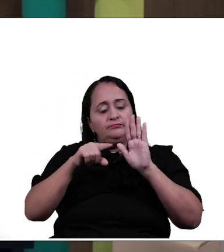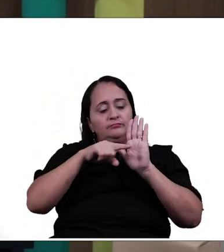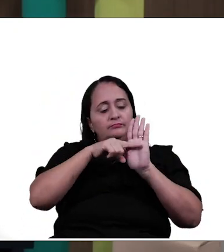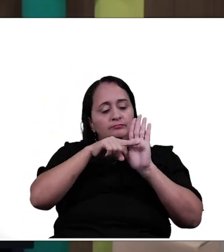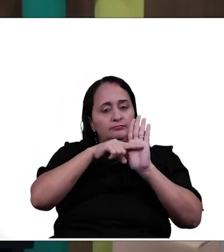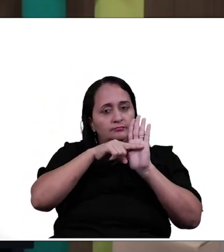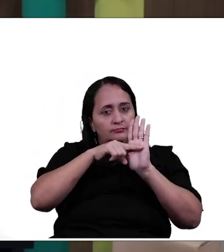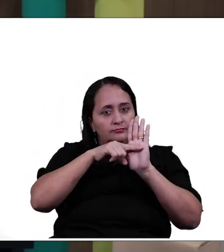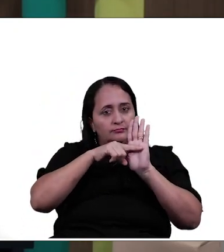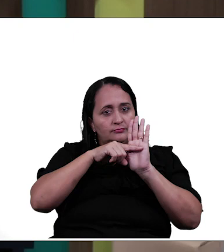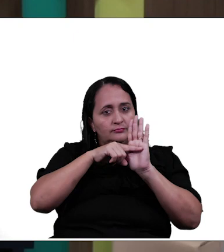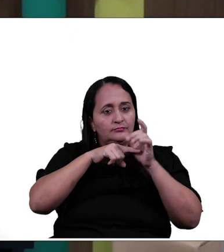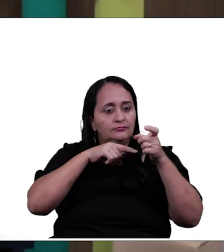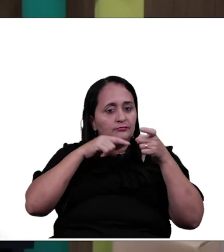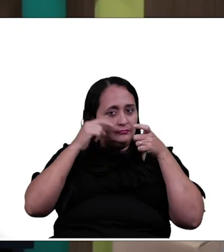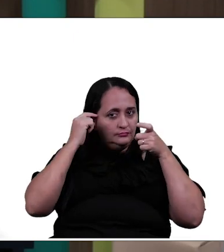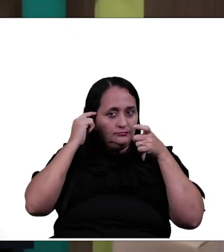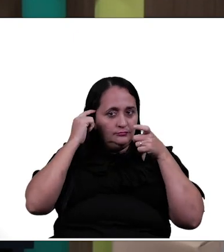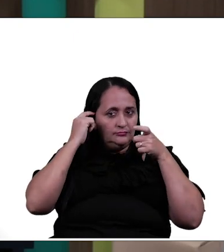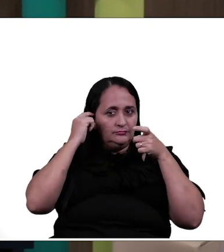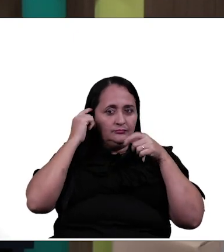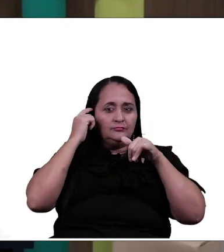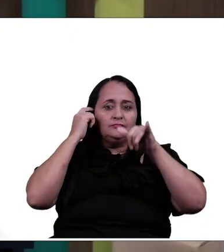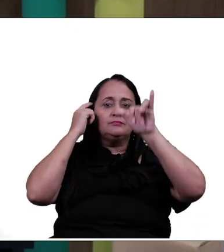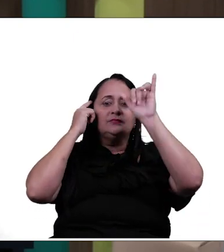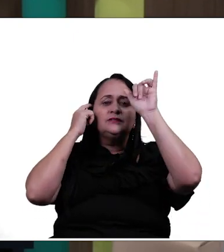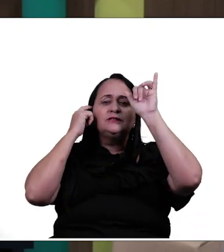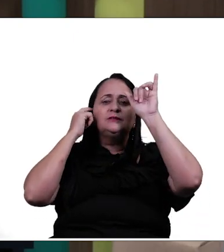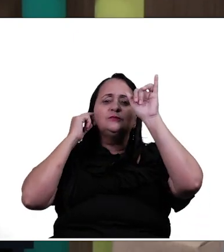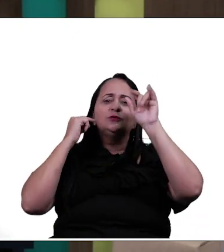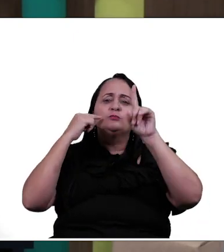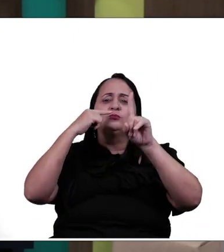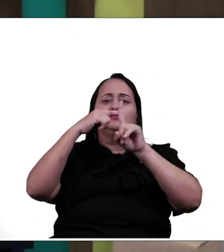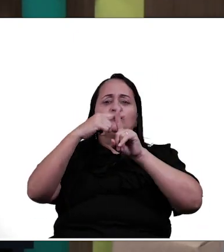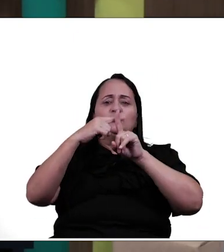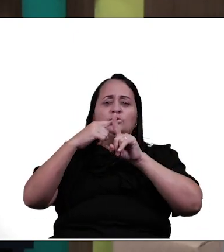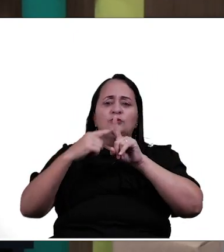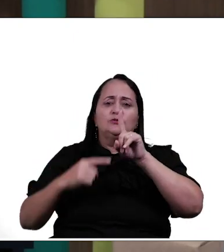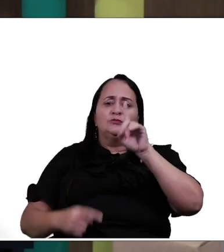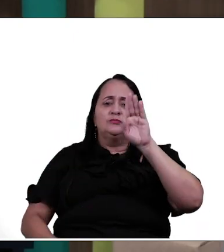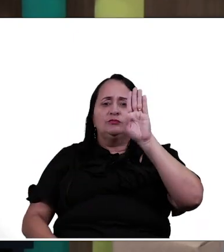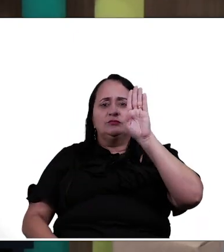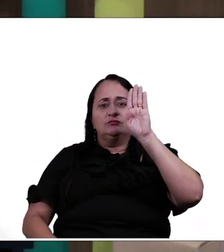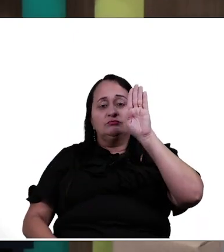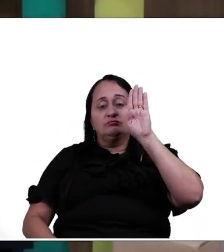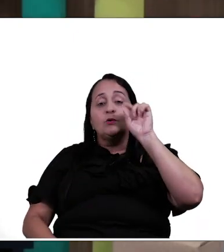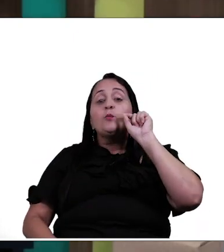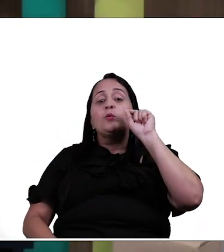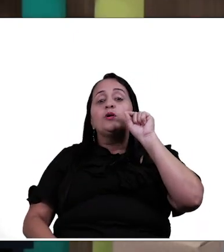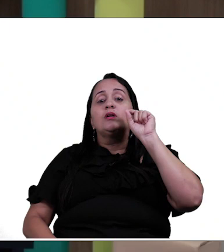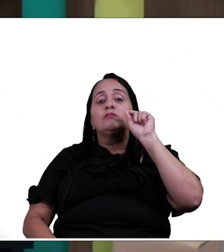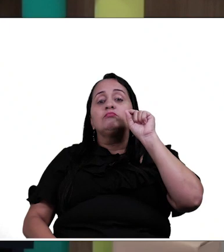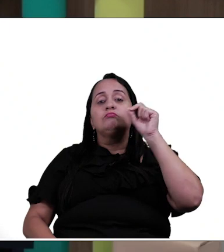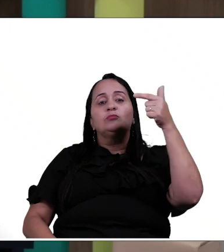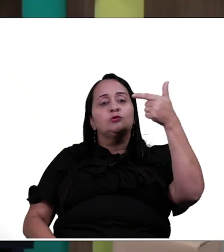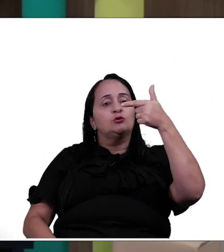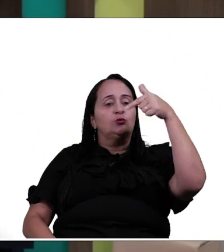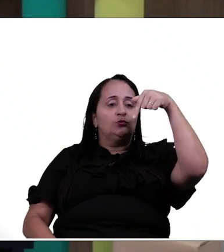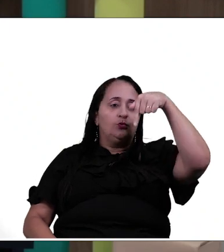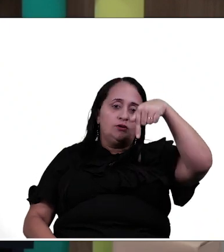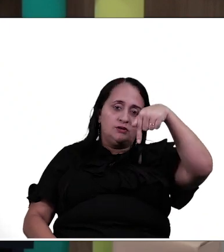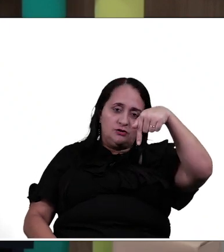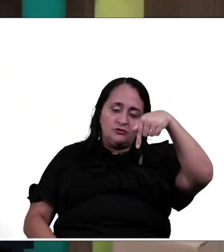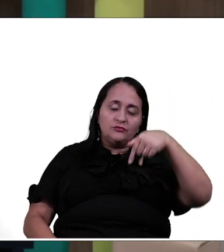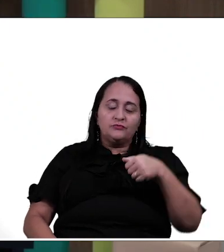letra Q maiúsculo. Perfeito. Quais são os subconjuntos do conjunto dos